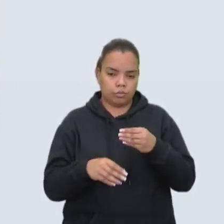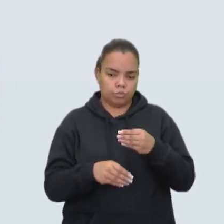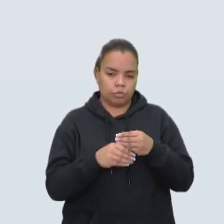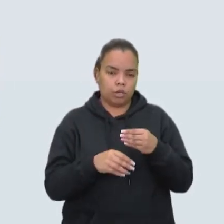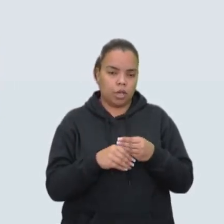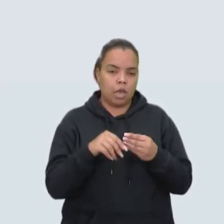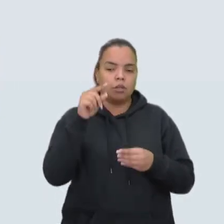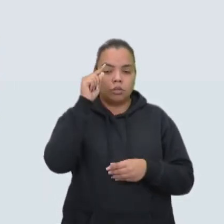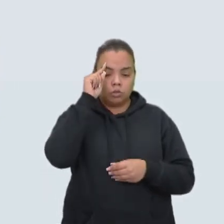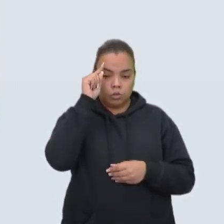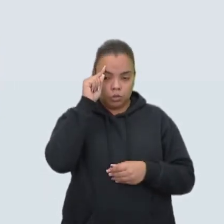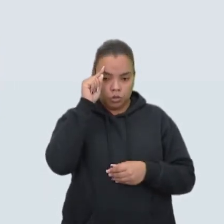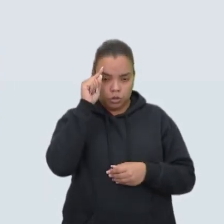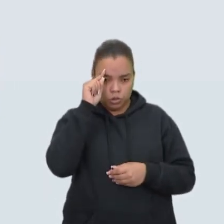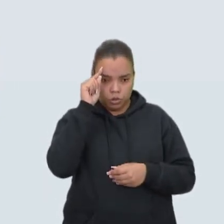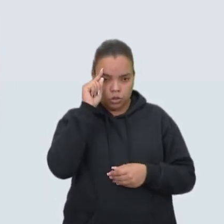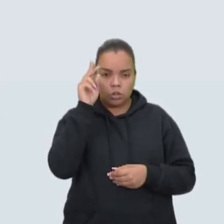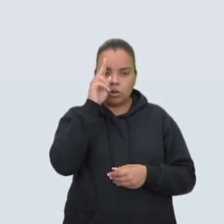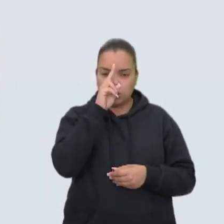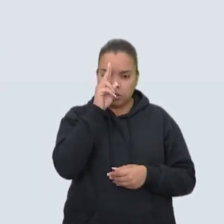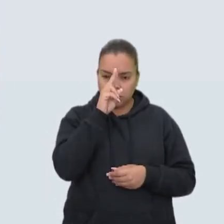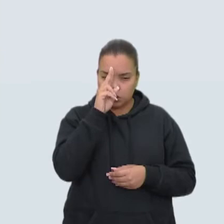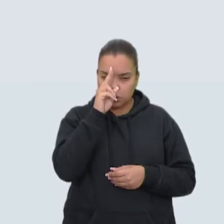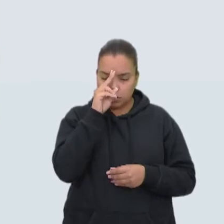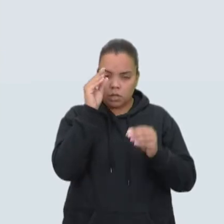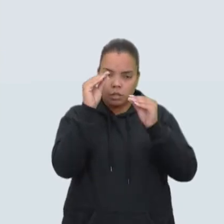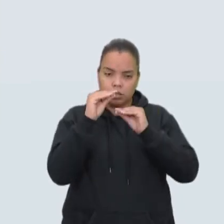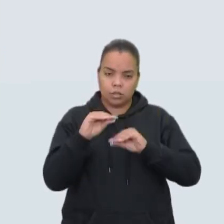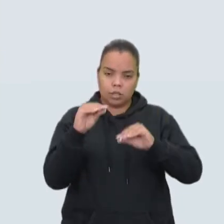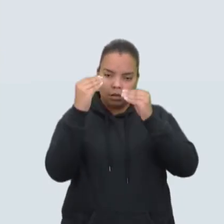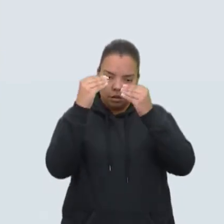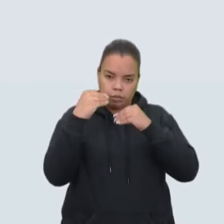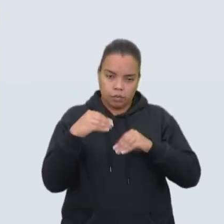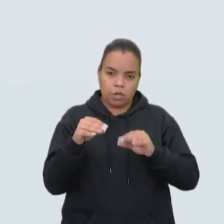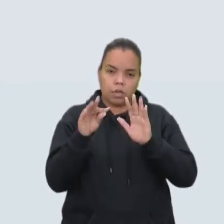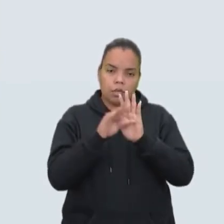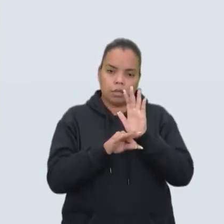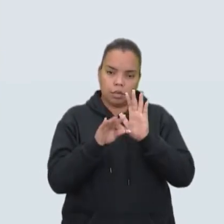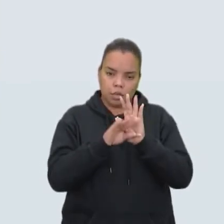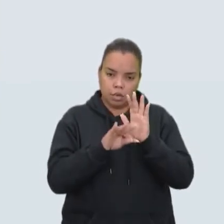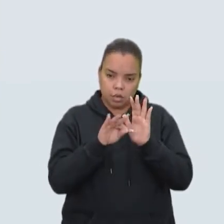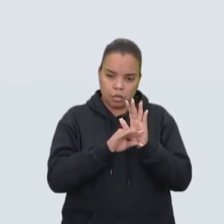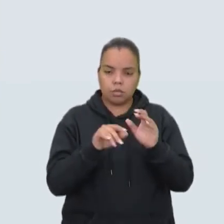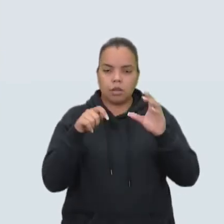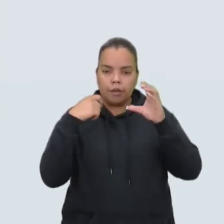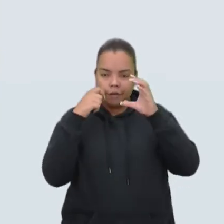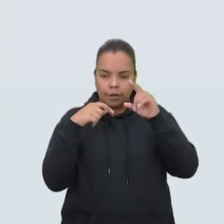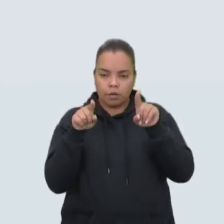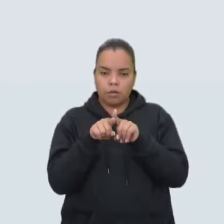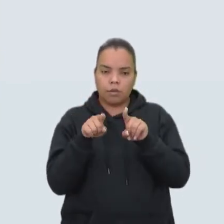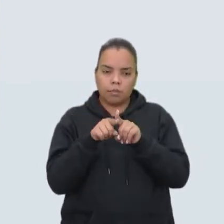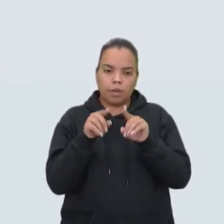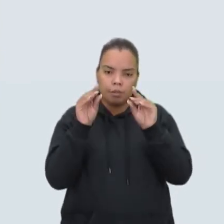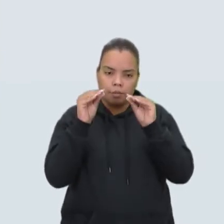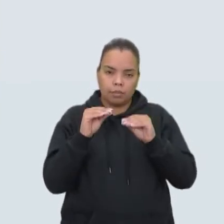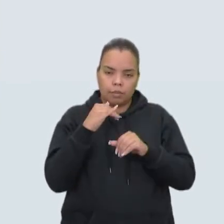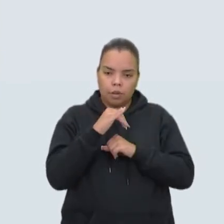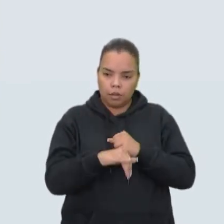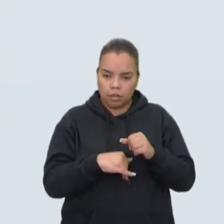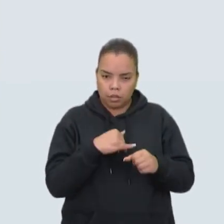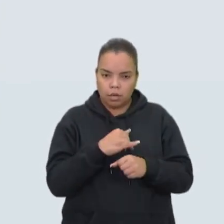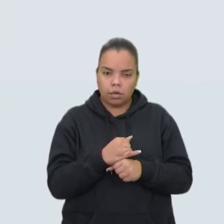dia a dia com as narrativas enviadas em vídeo e texto pela internet. O Museu da Pessoa